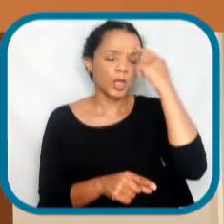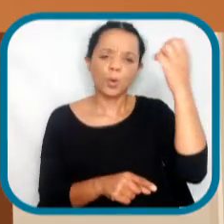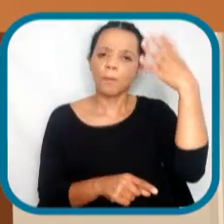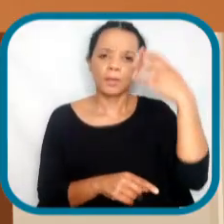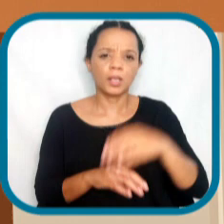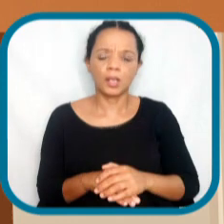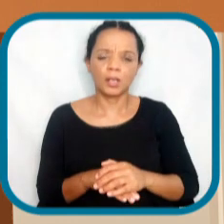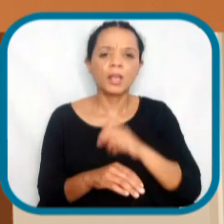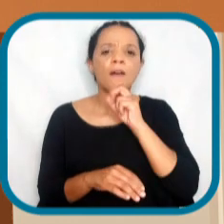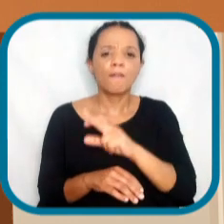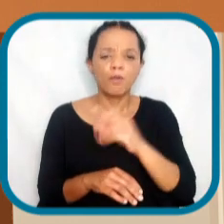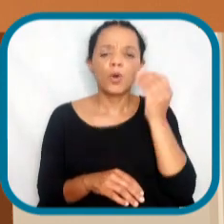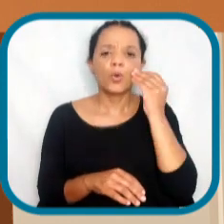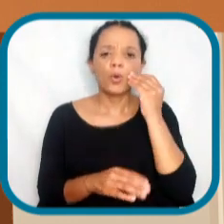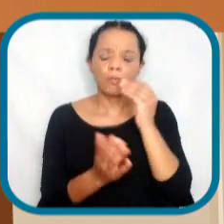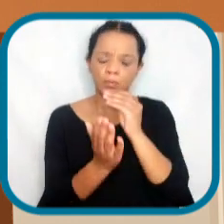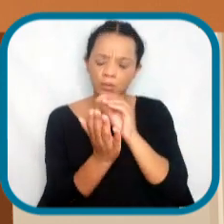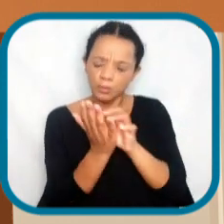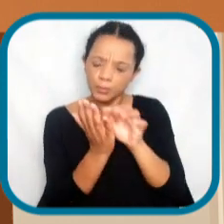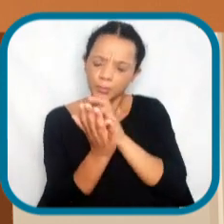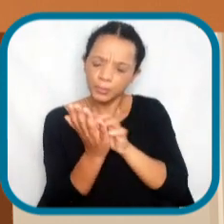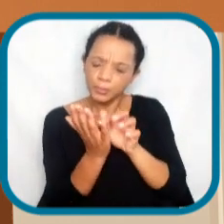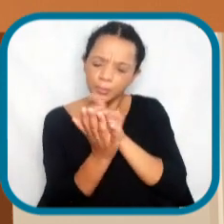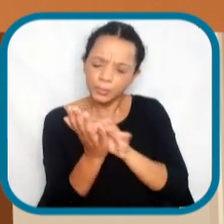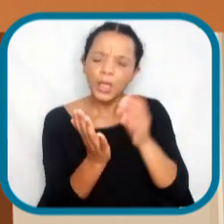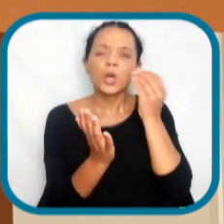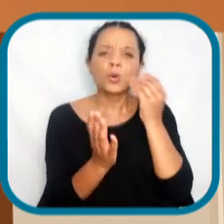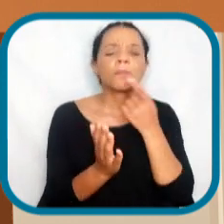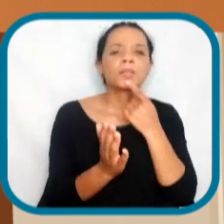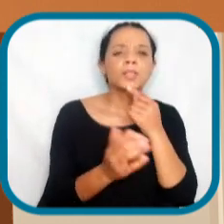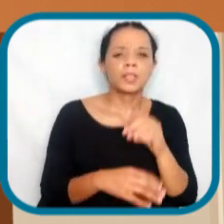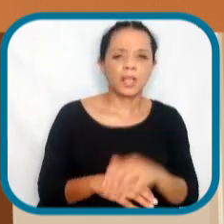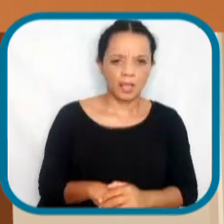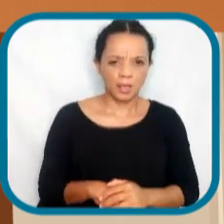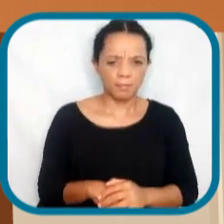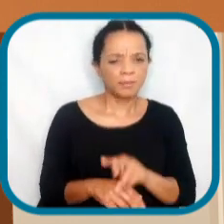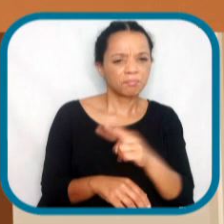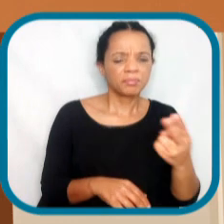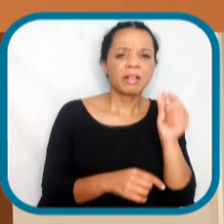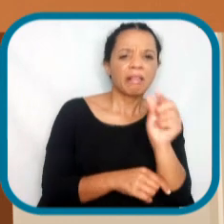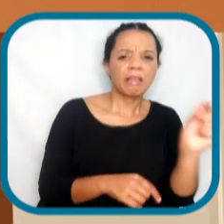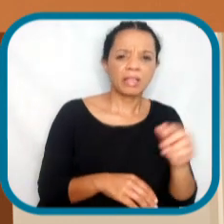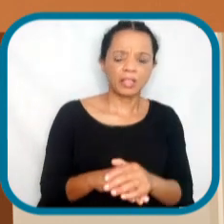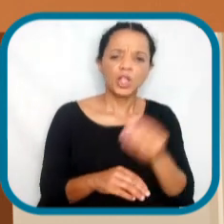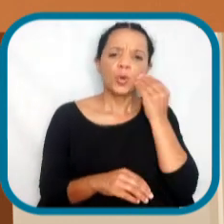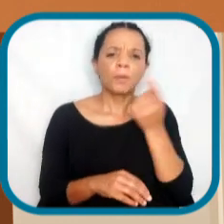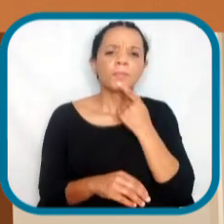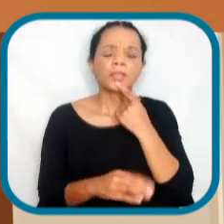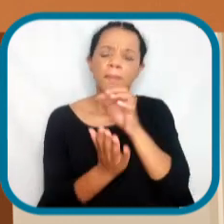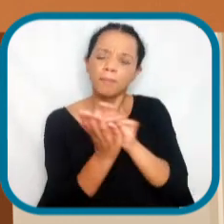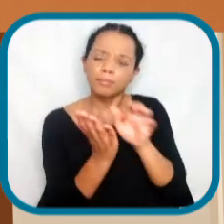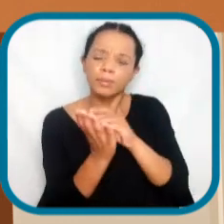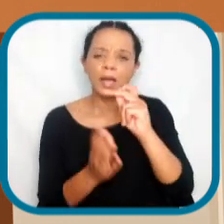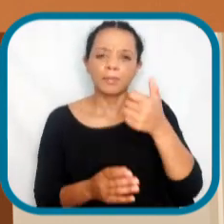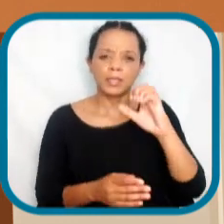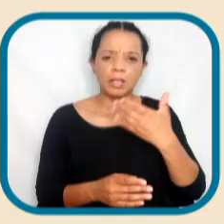compreender como era possível o avô traduzir os pontos em relevo que tocava para letras. Afinal, como se interpreta o alfabeto